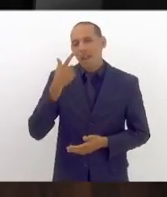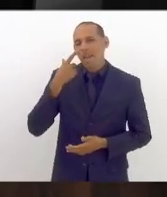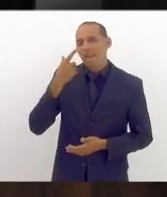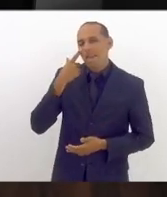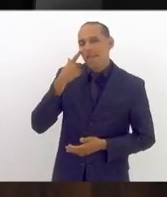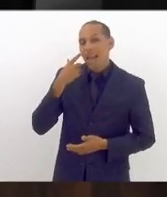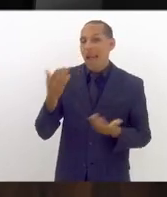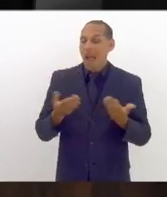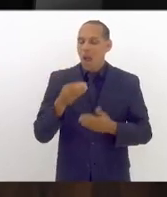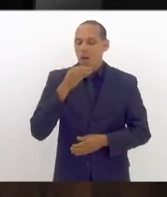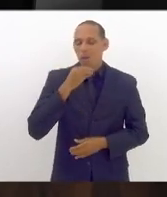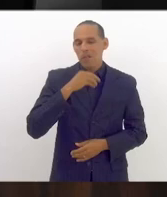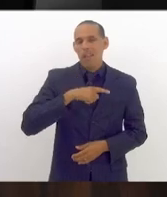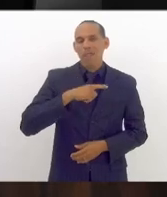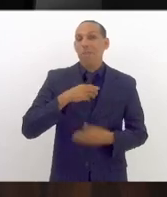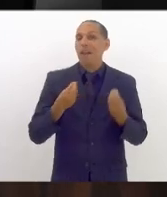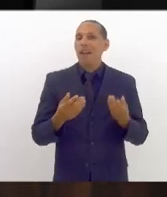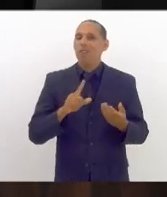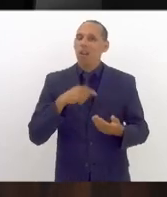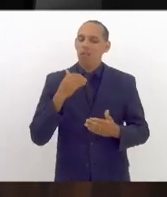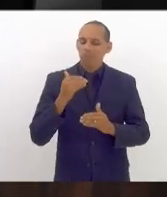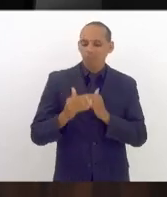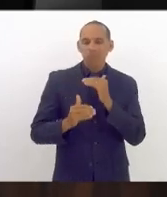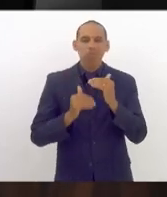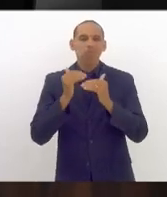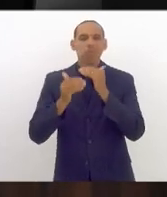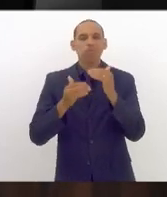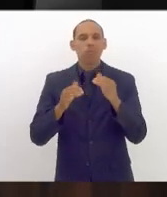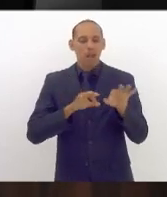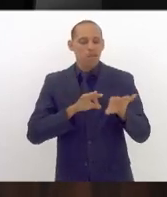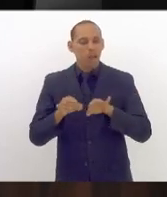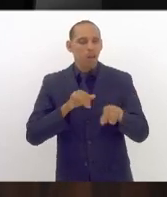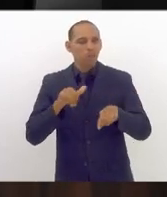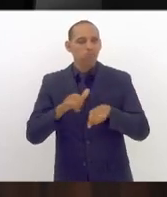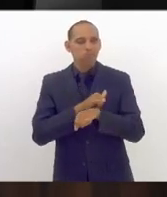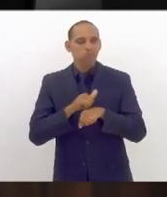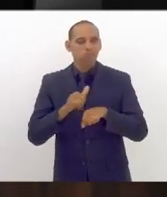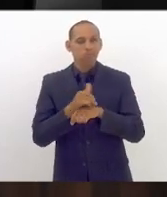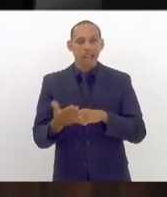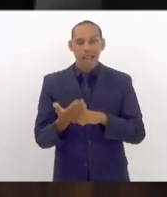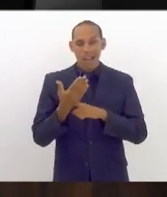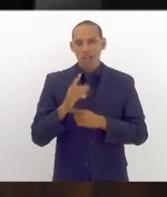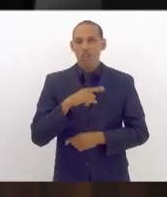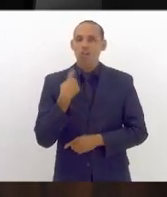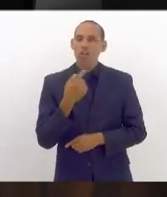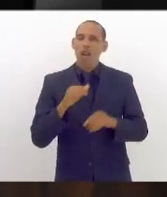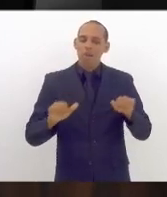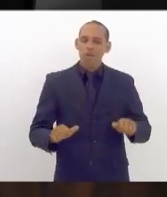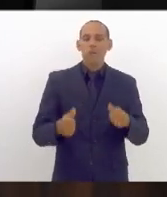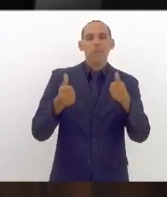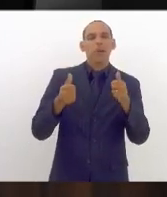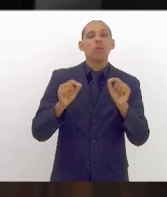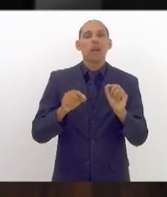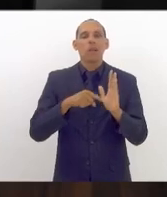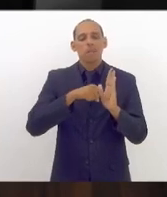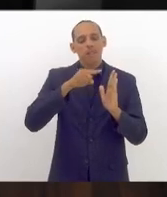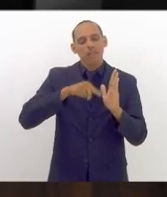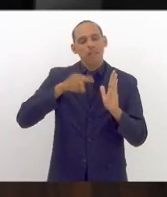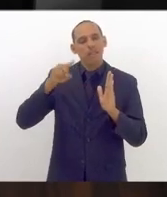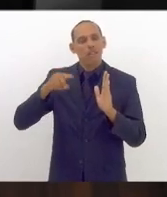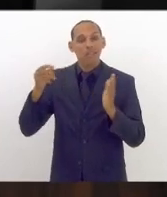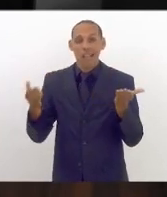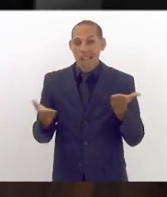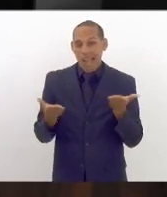que há uma janela de oportunidade para avançarmos um planejamento estratégico que nos permita melhorar os índices do presente